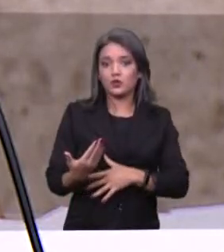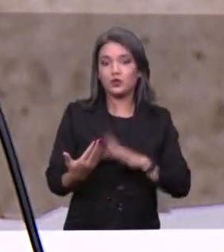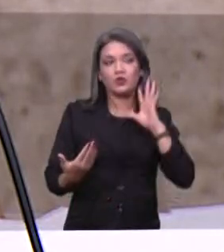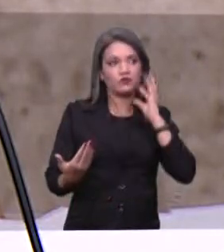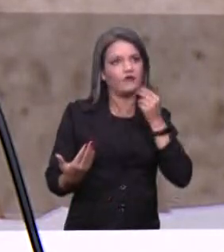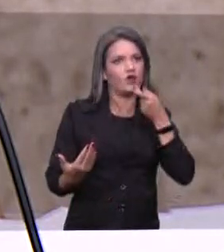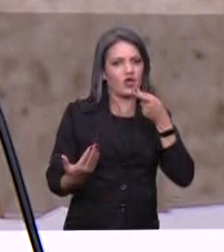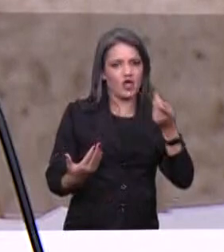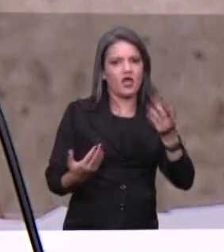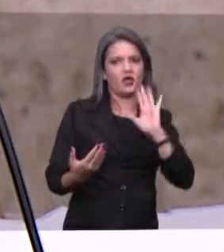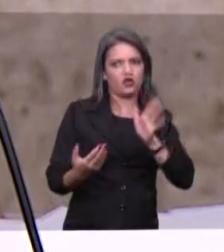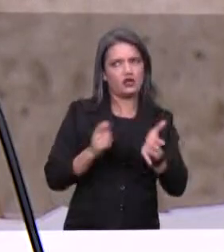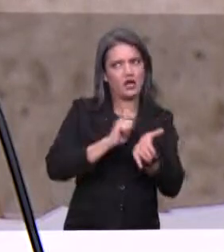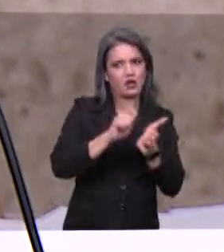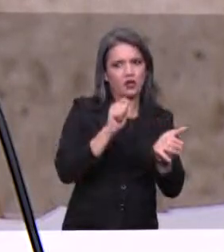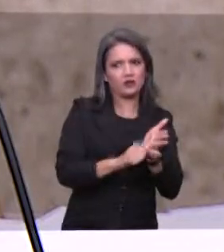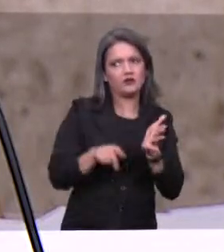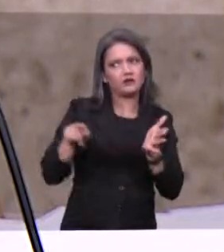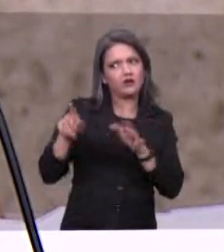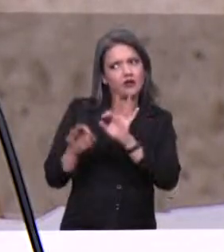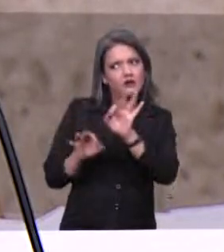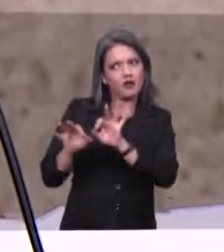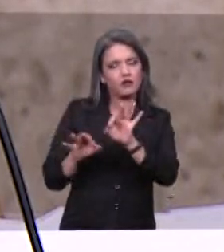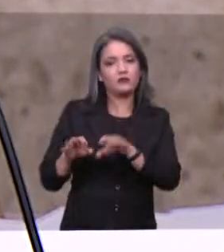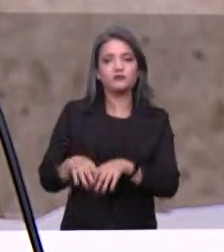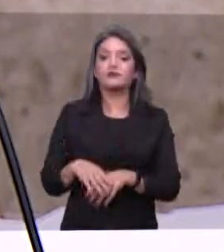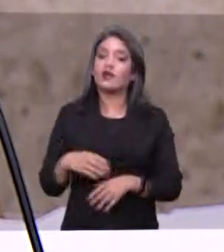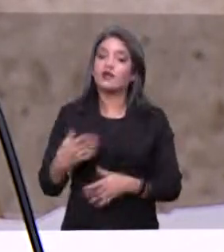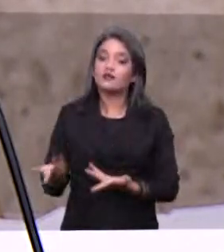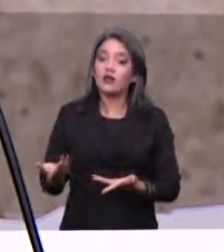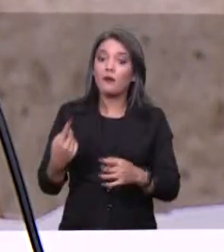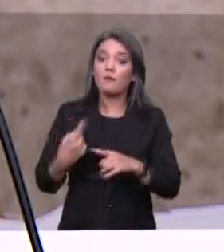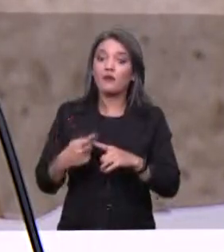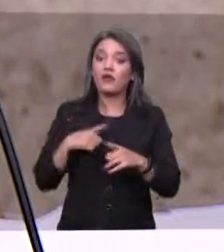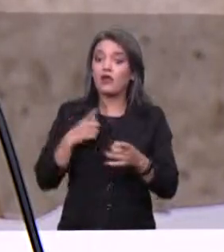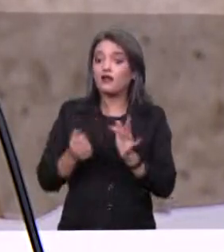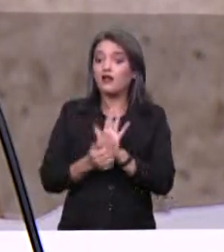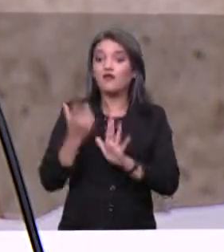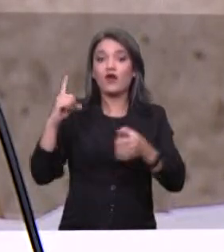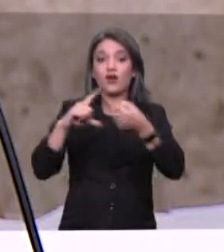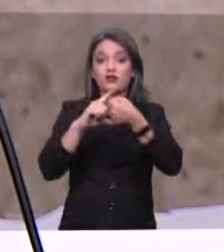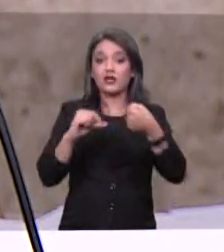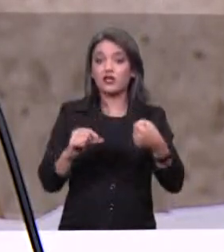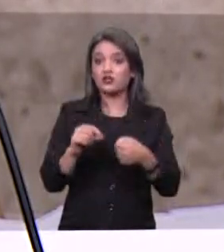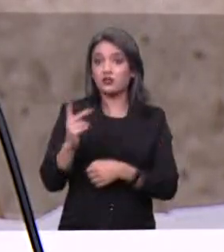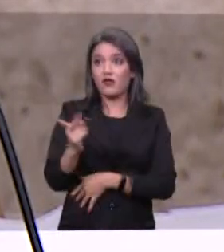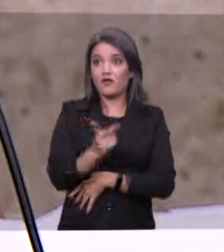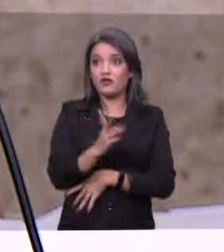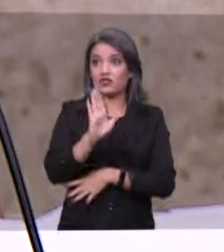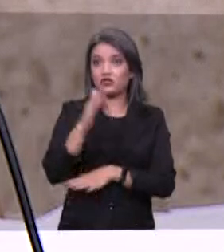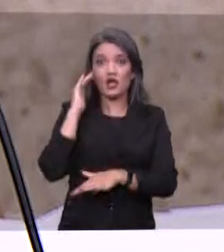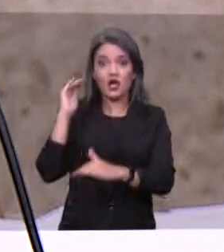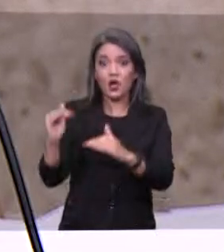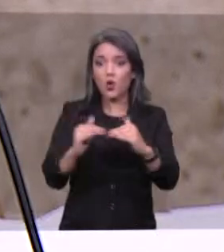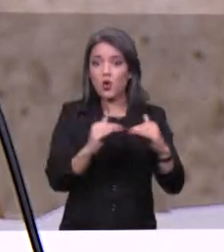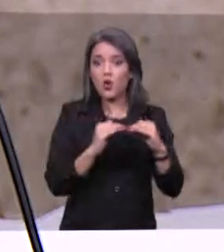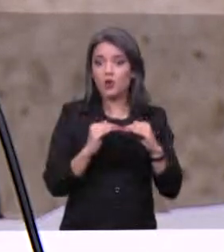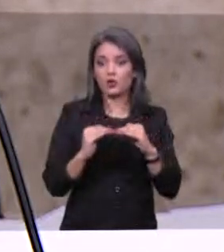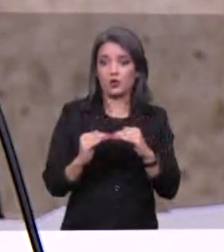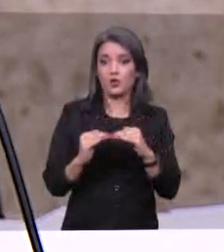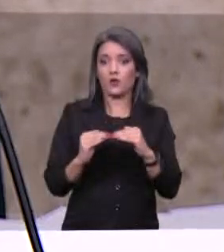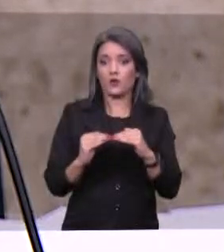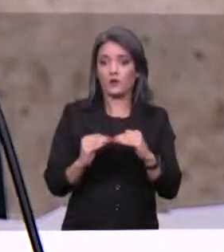Fux... Sua excelência está reajustando. Porque há inúmeros dispositivos que vossas excelências estão absolutamente de acordo, como o